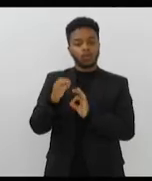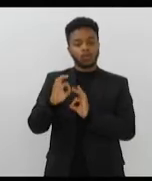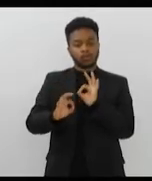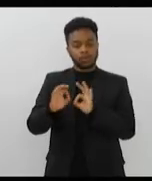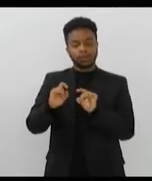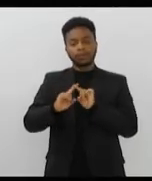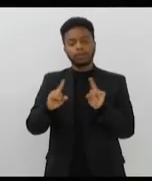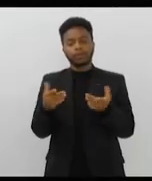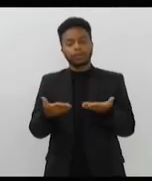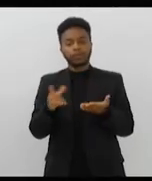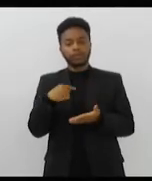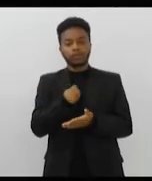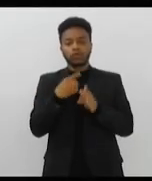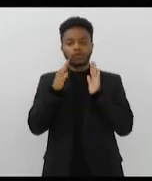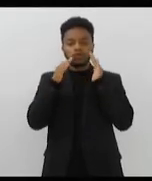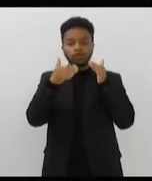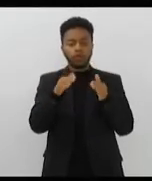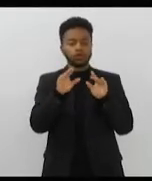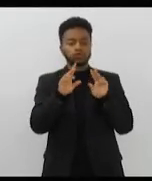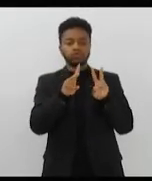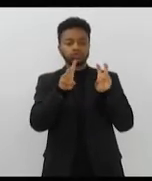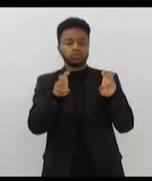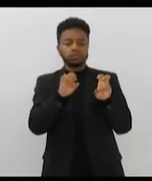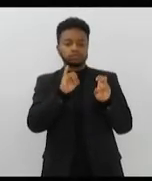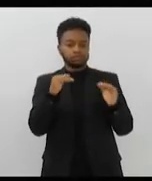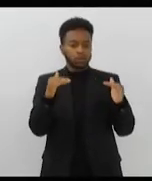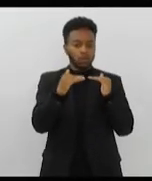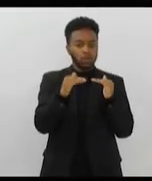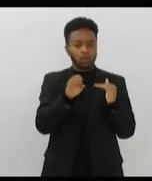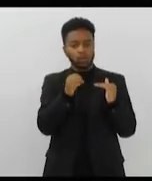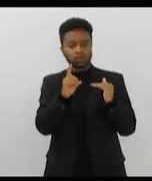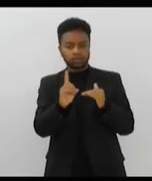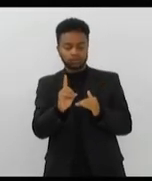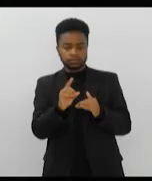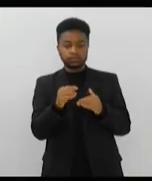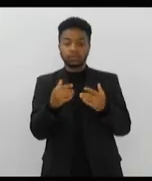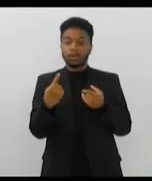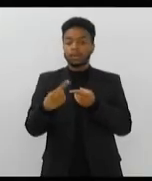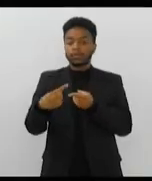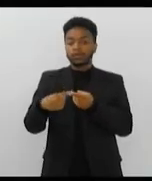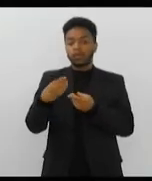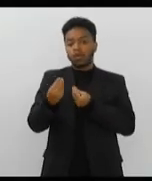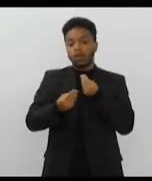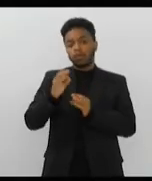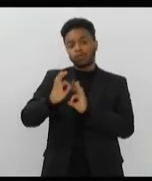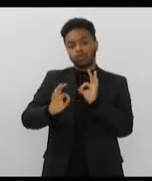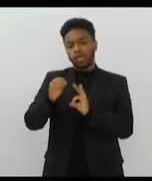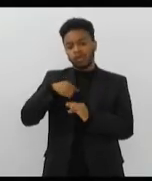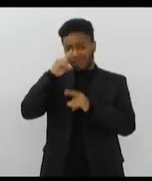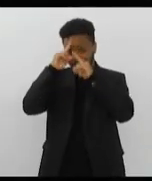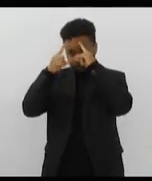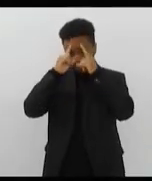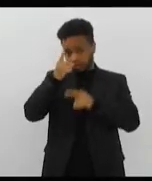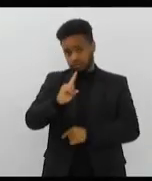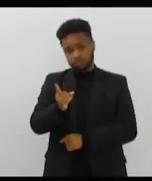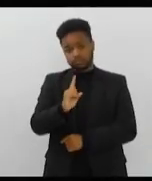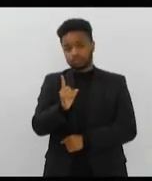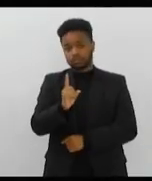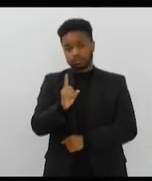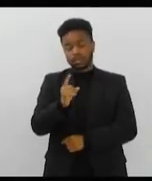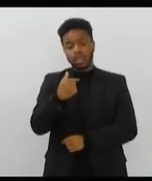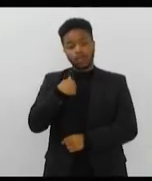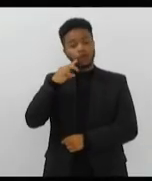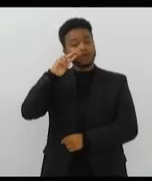Agora vamos no mérito. Na forma, tudo isso, eu não inventei isso. Isso eu tirei